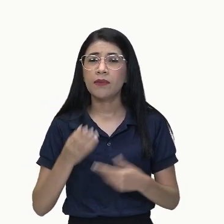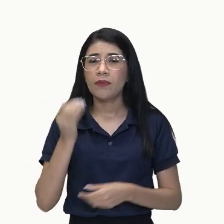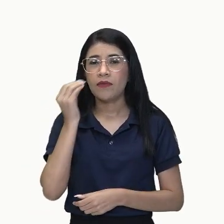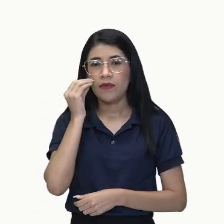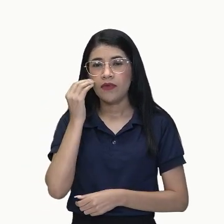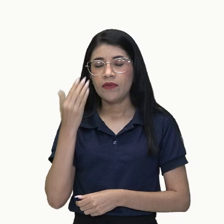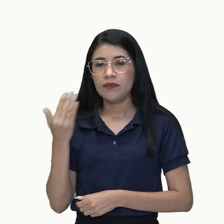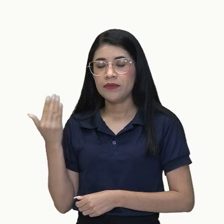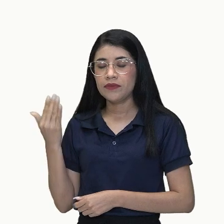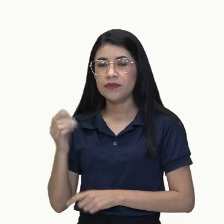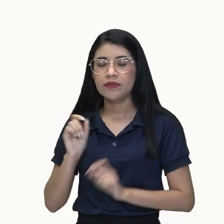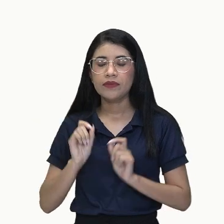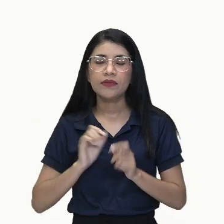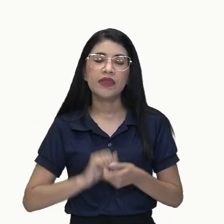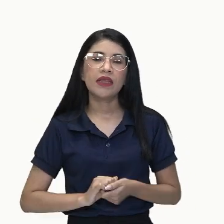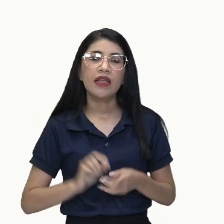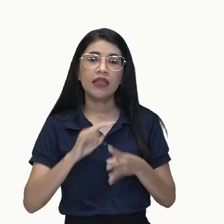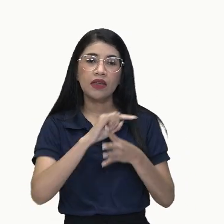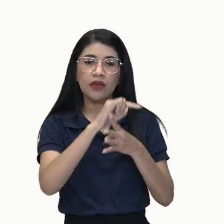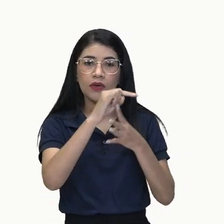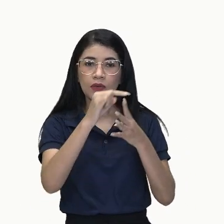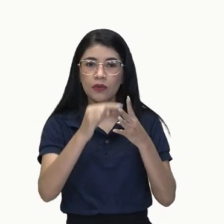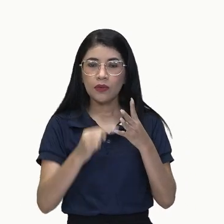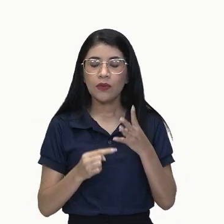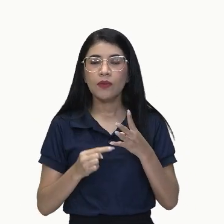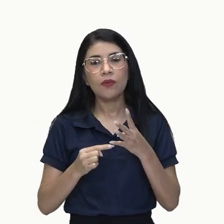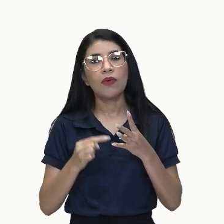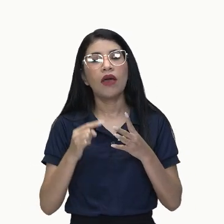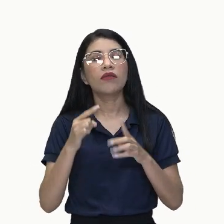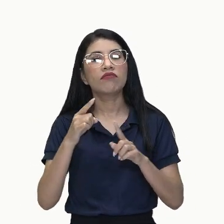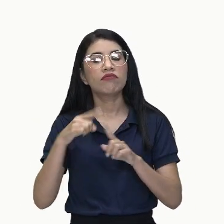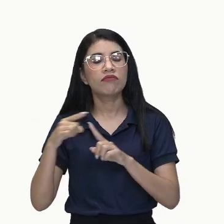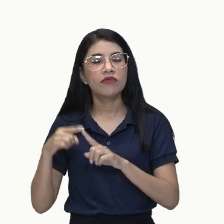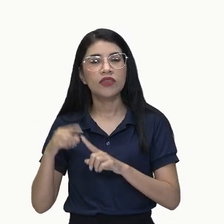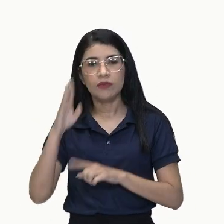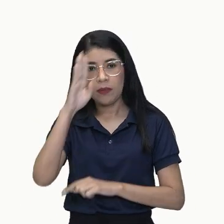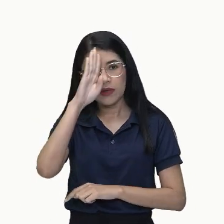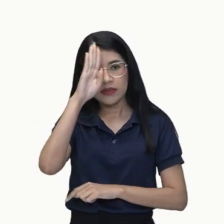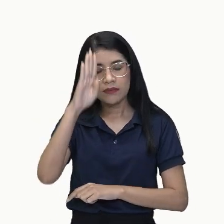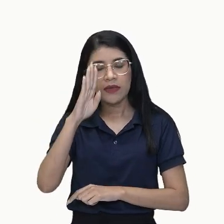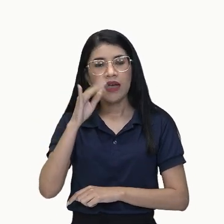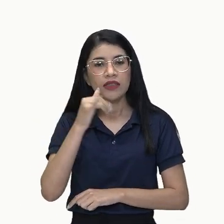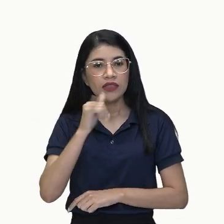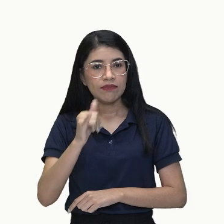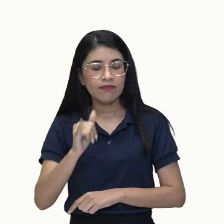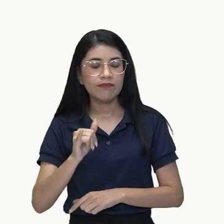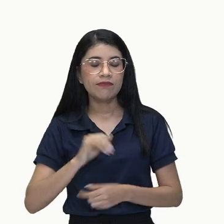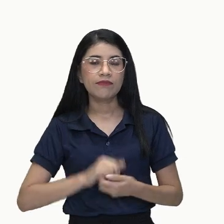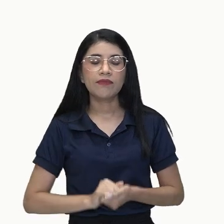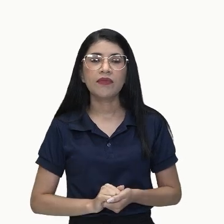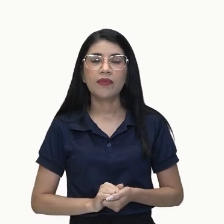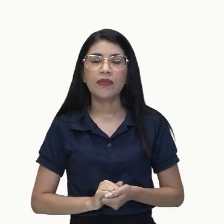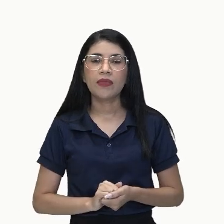tenho essas 4 grandezas principais na eletrodinâmica, graças